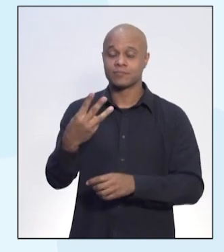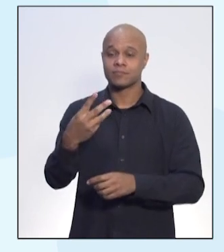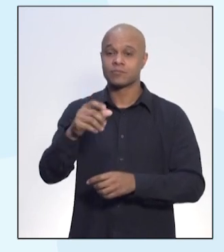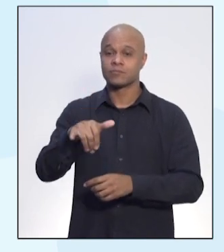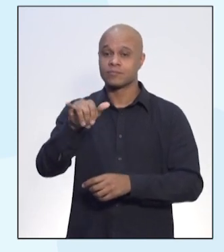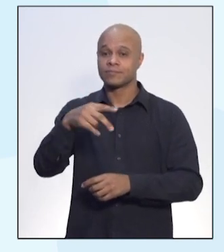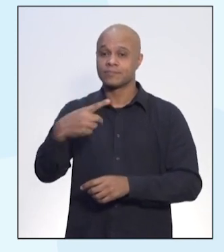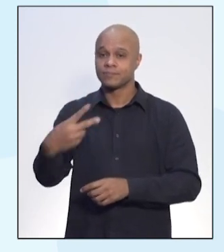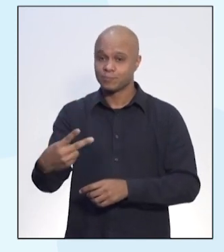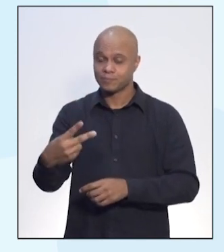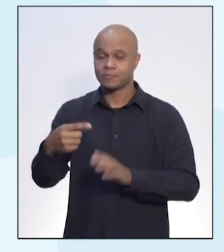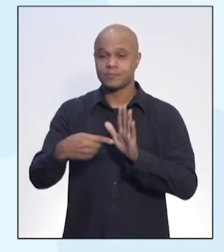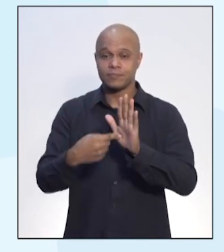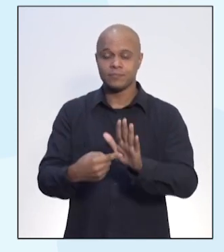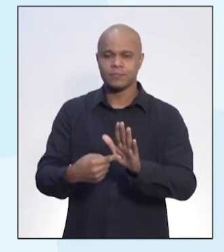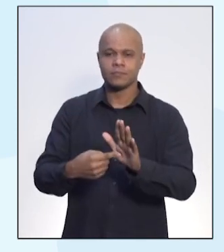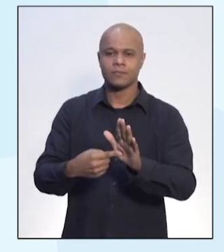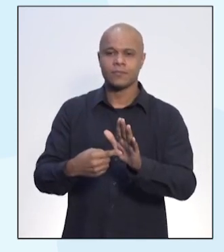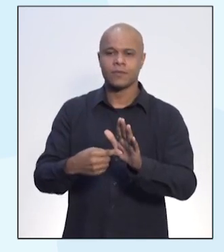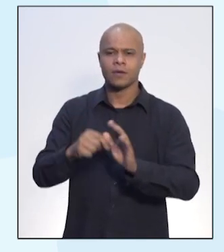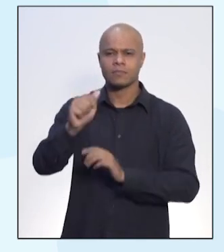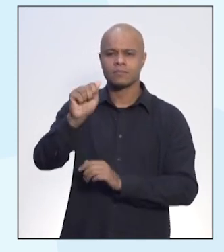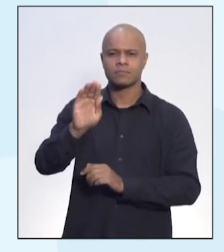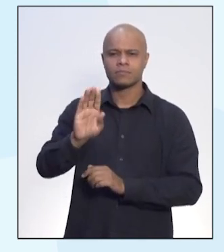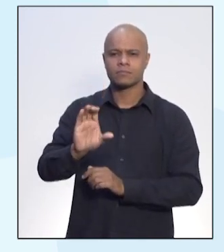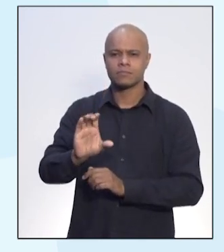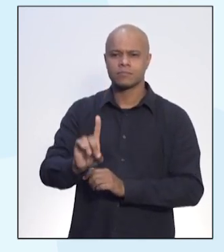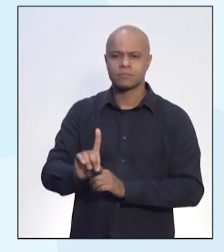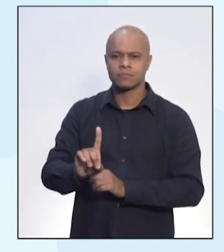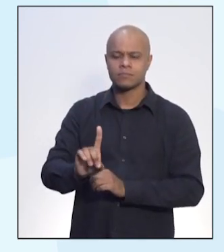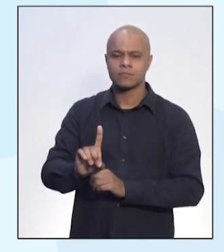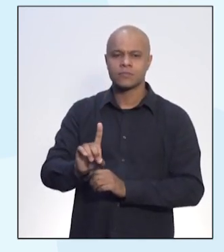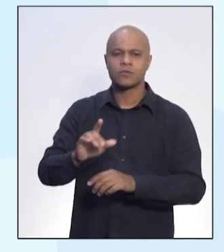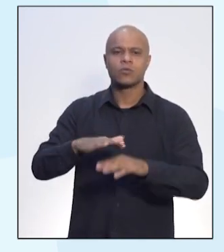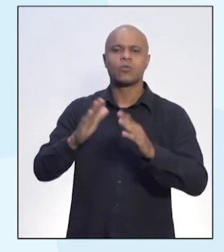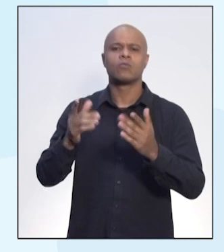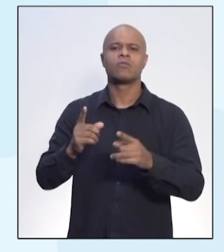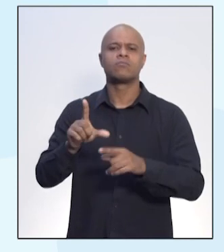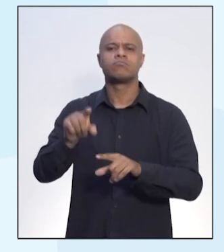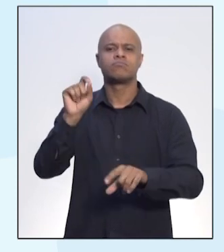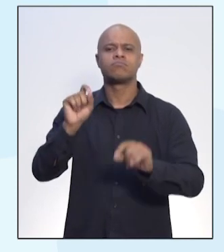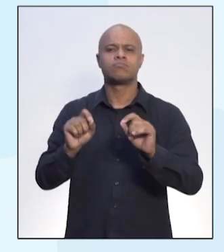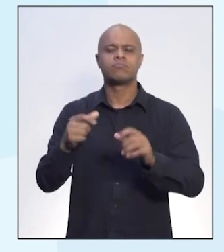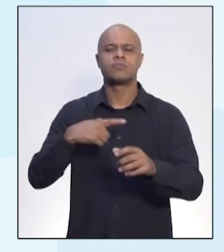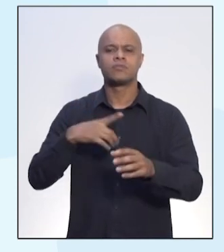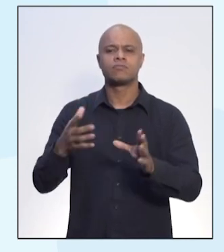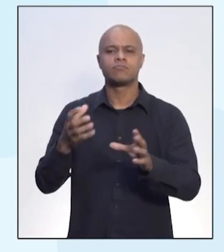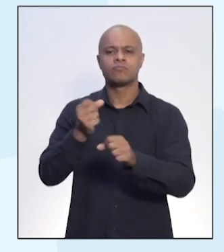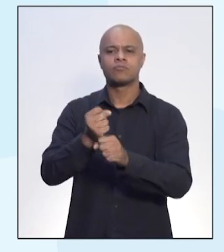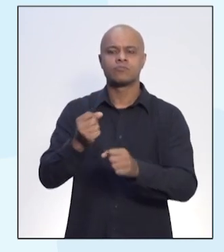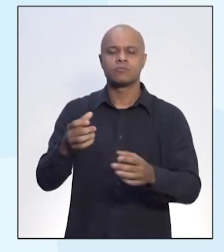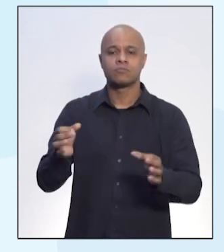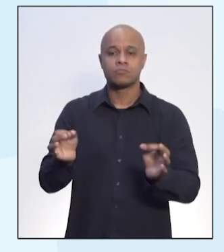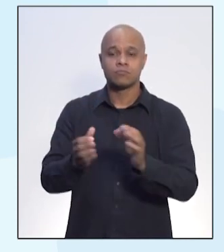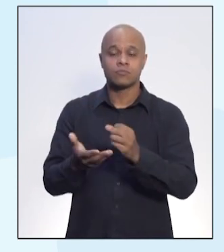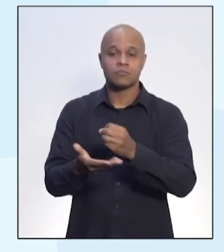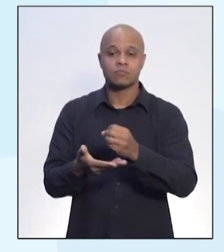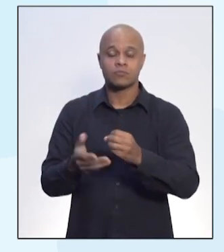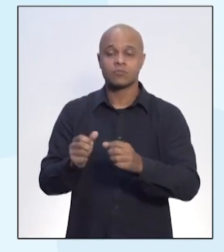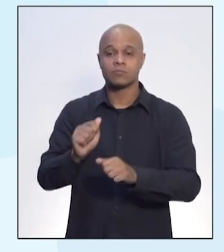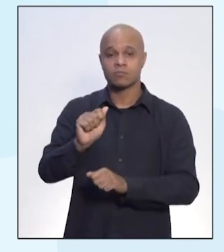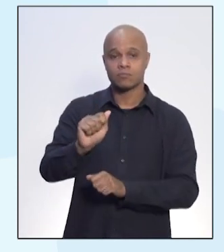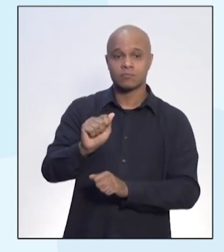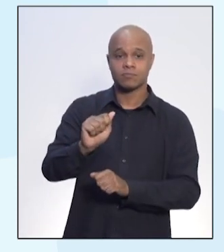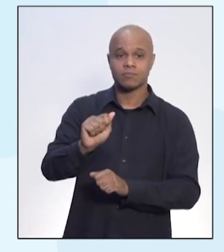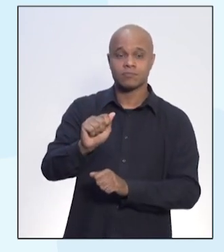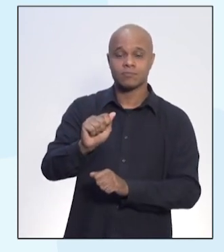X3Y2. Indique, dentre as alternativas abaixo, o que contém item referente ao composto formado. O item A ou B.